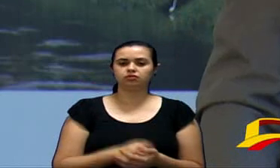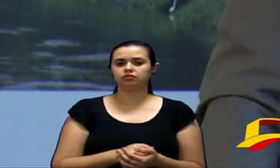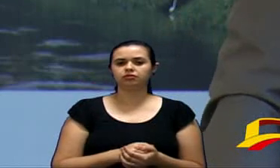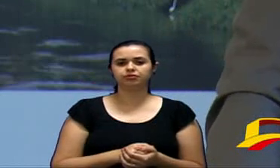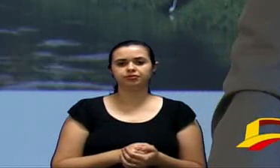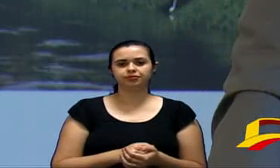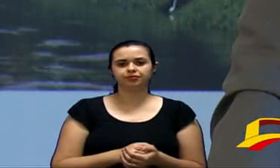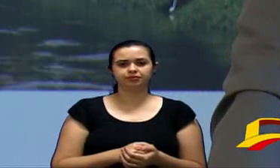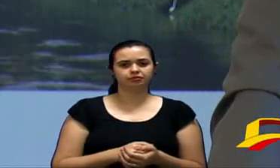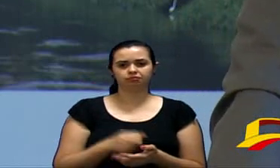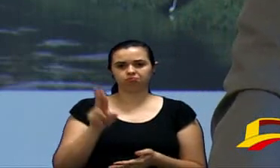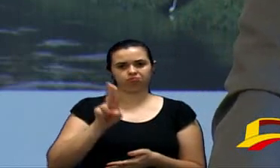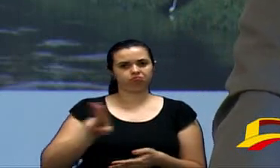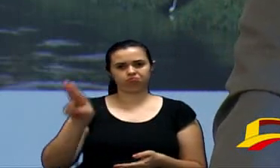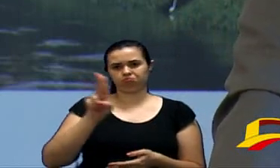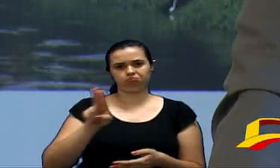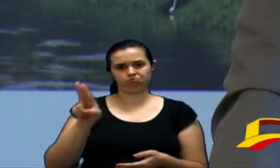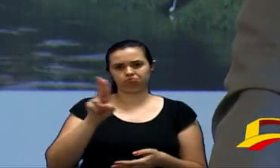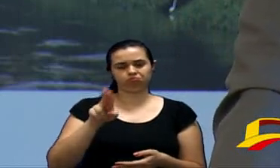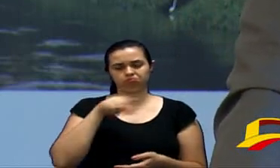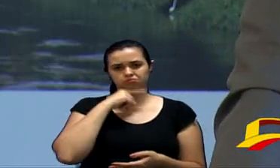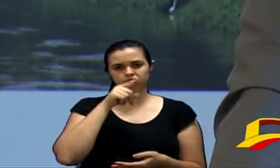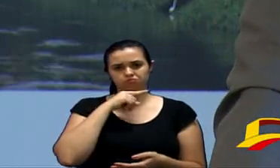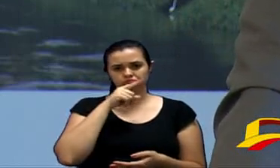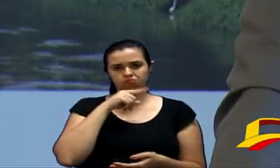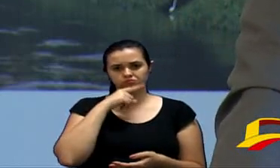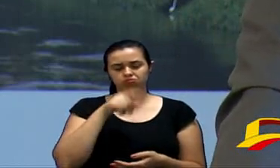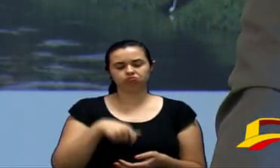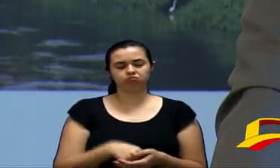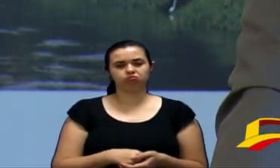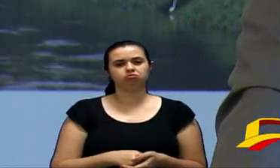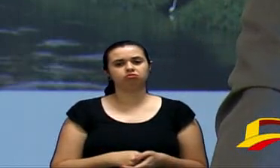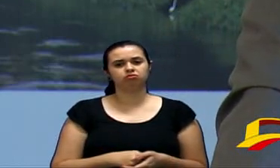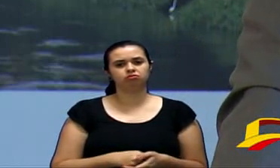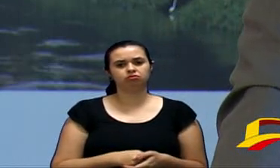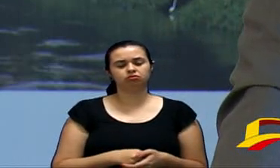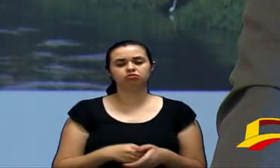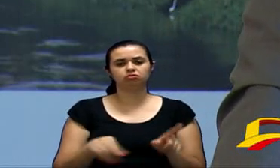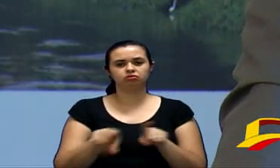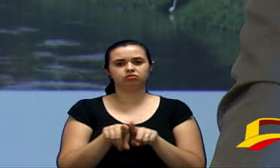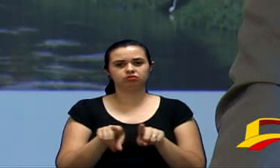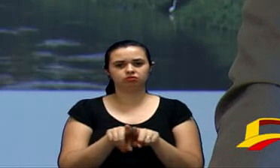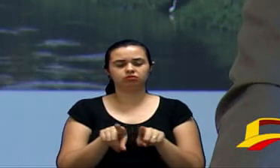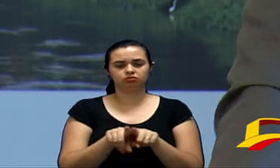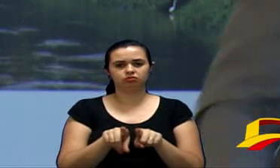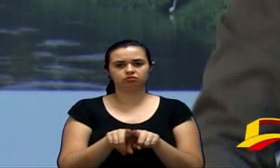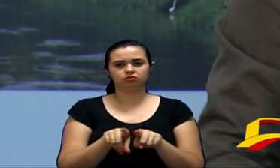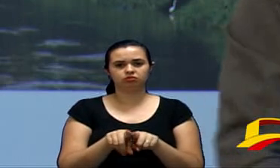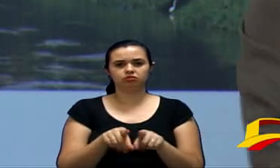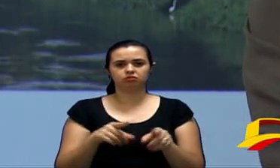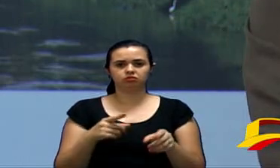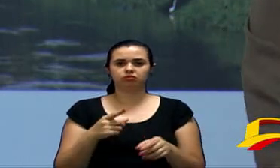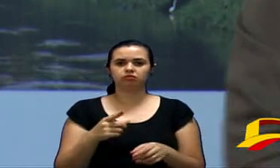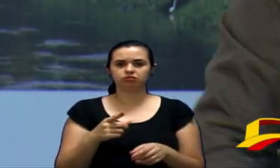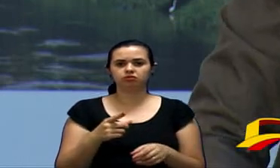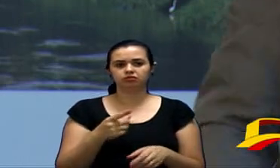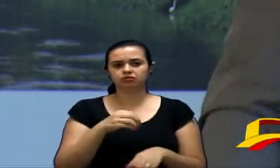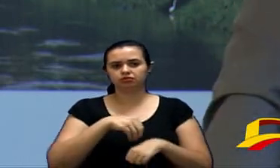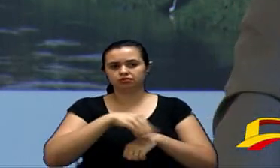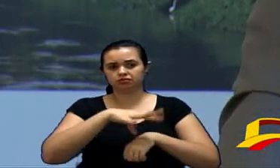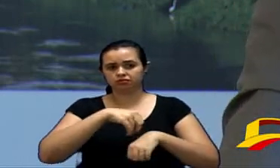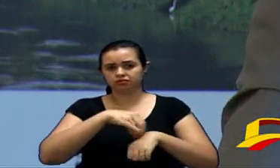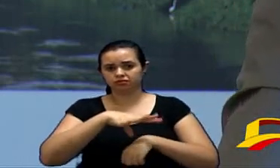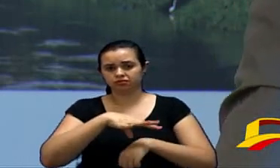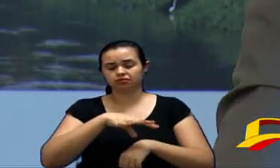sendo utilizado nessas 40 horas, não dava o suficiente, e atribuição não daria. Daí foi sugerido as